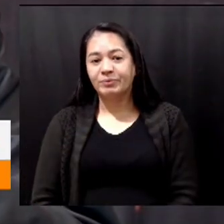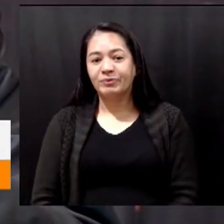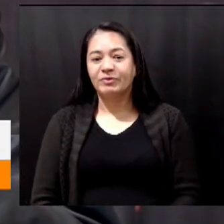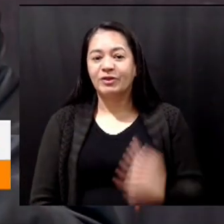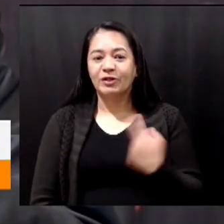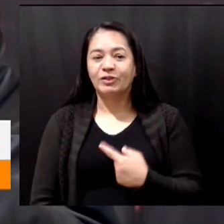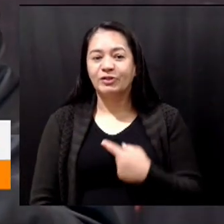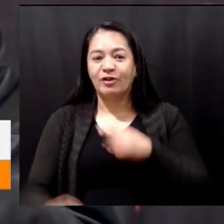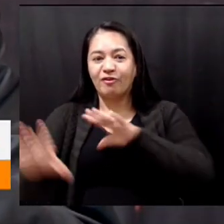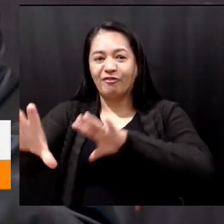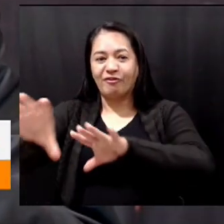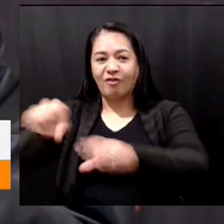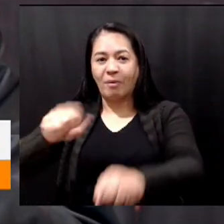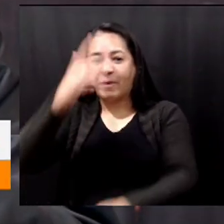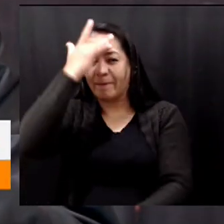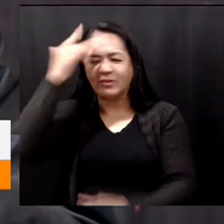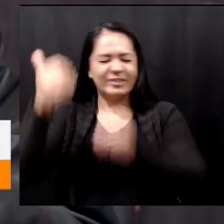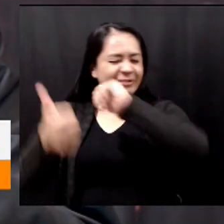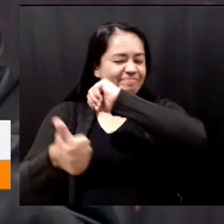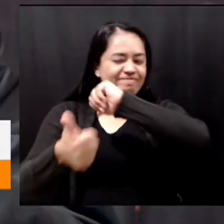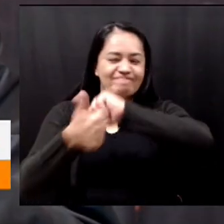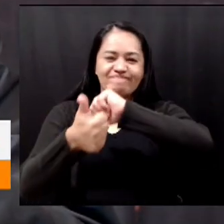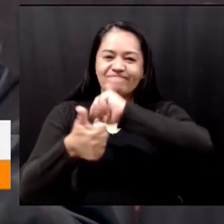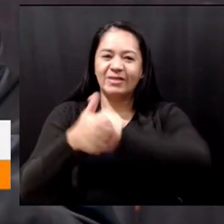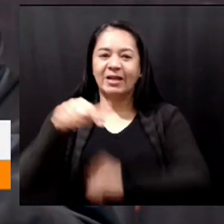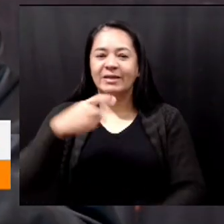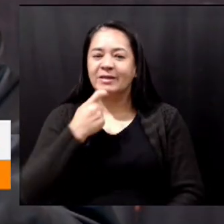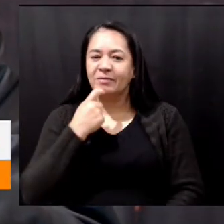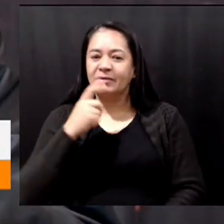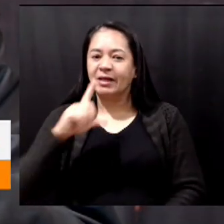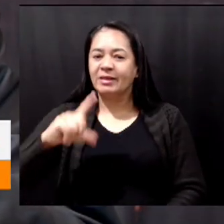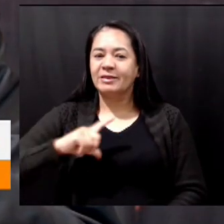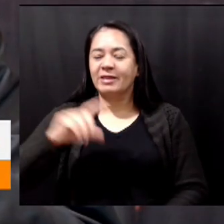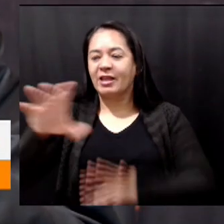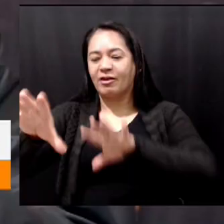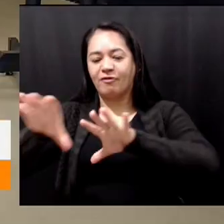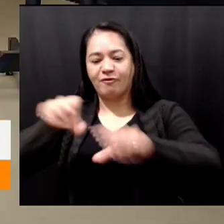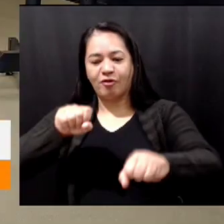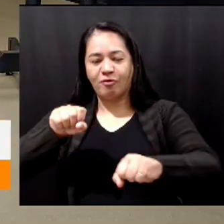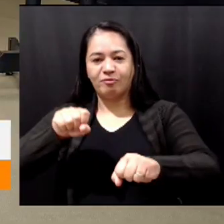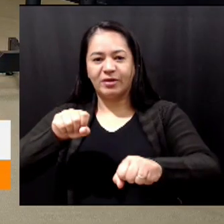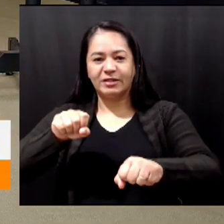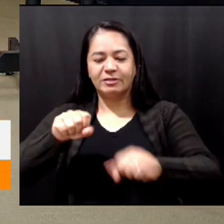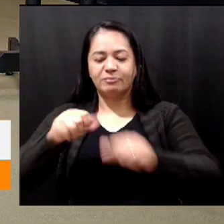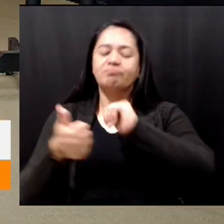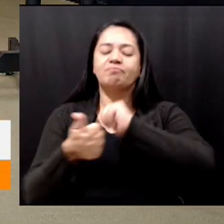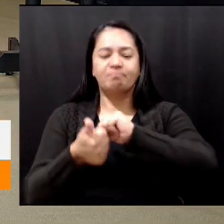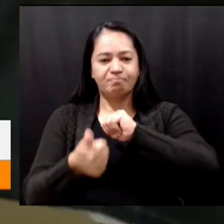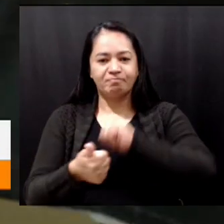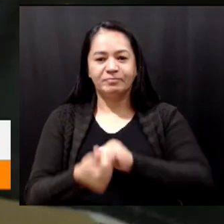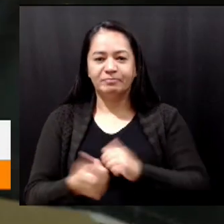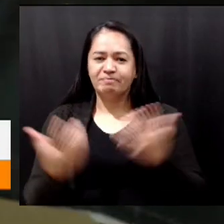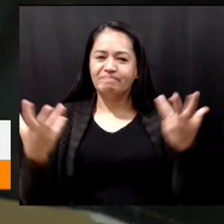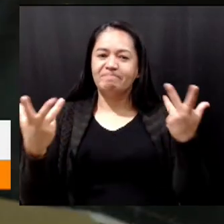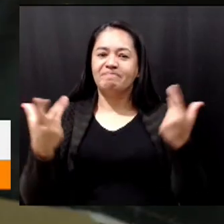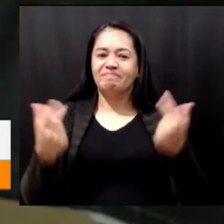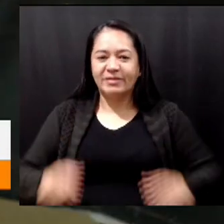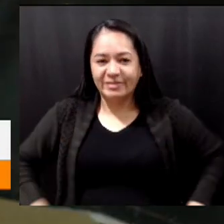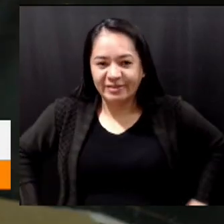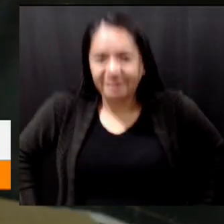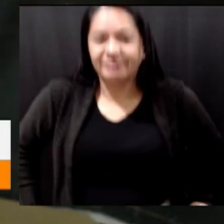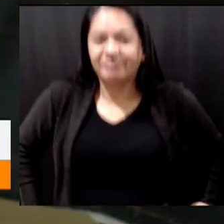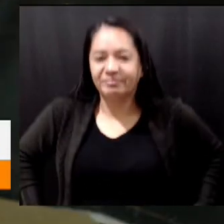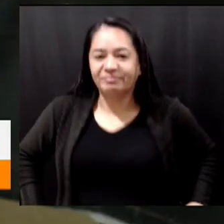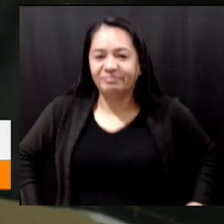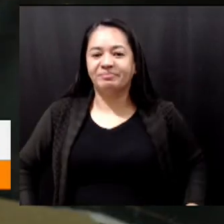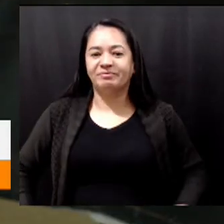qualidade. Então, em Campinas, a gente tem muita formação de recursos de qualidade. Maravilha, né? Olha só. Você sabendo um